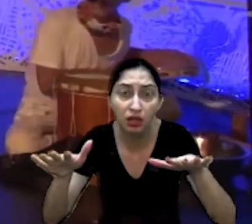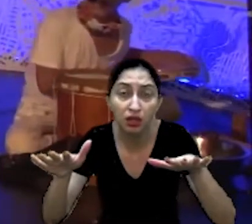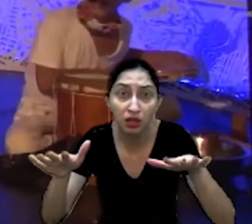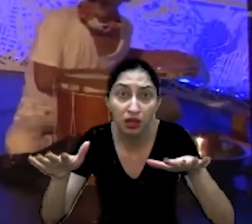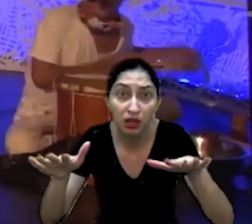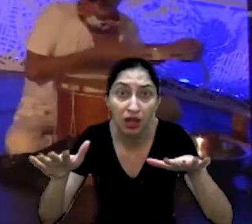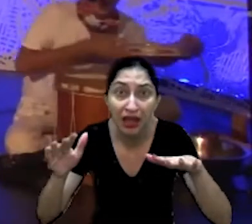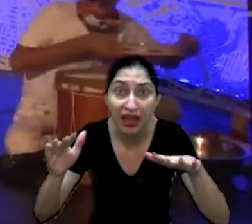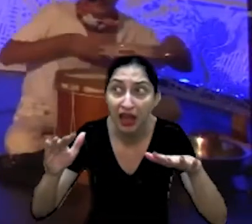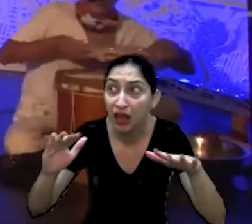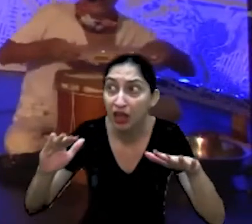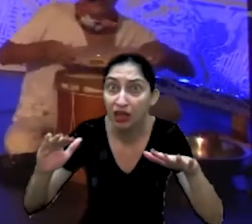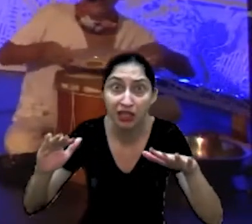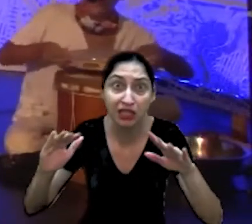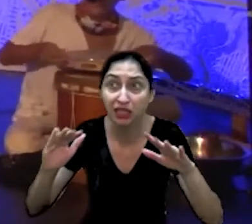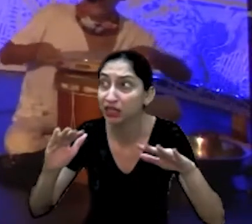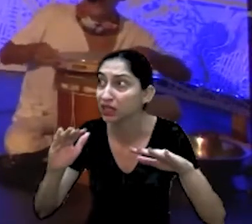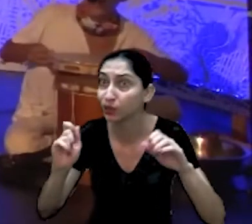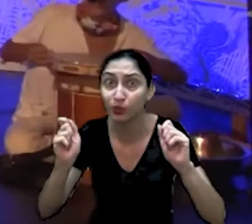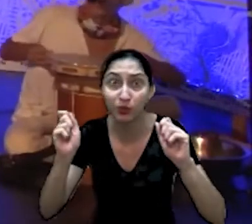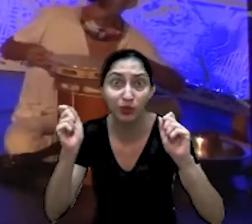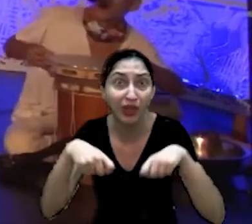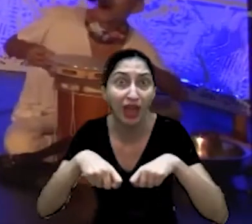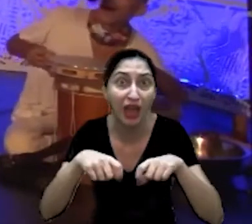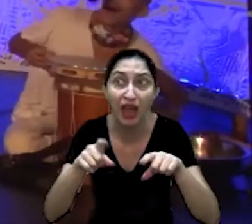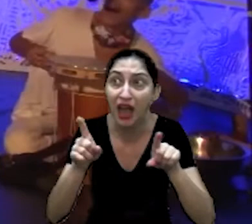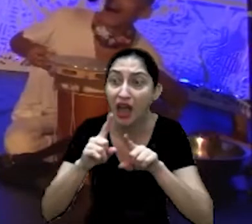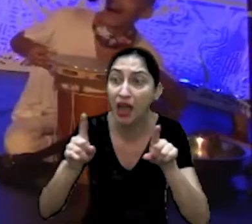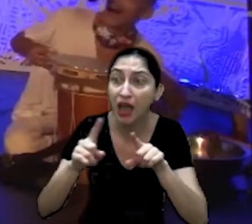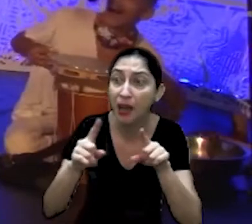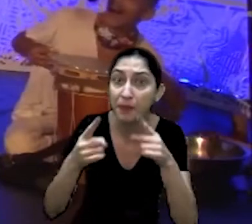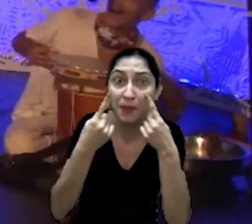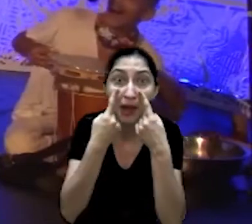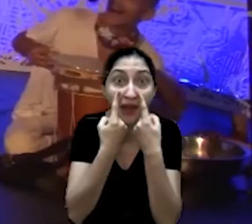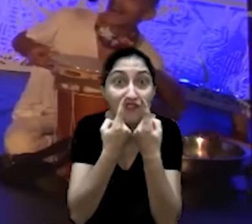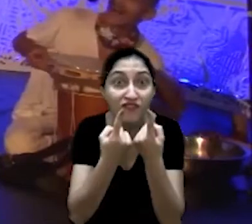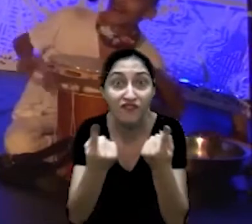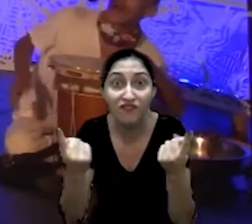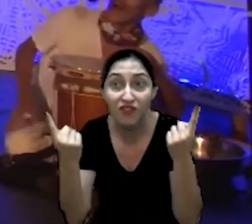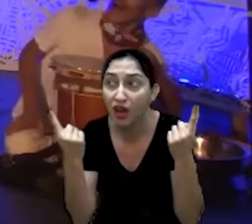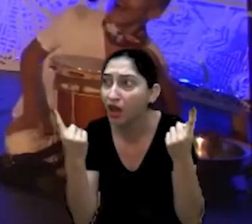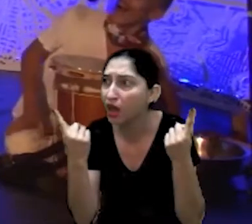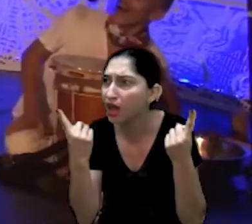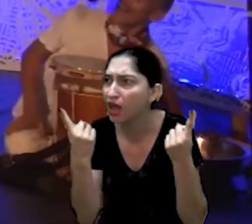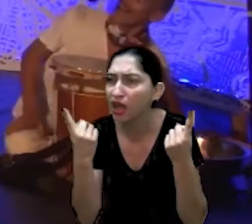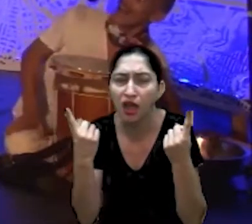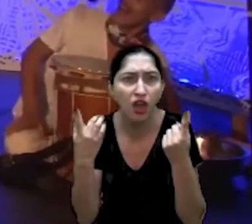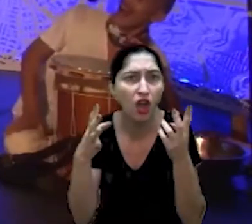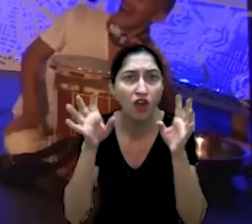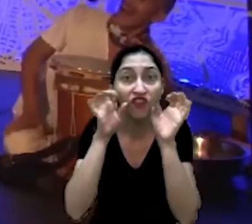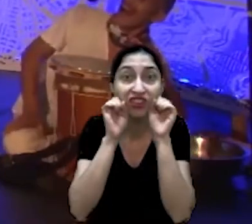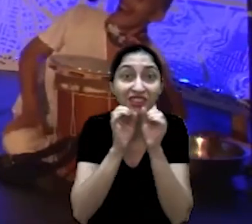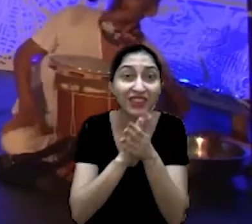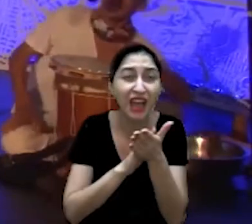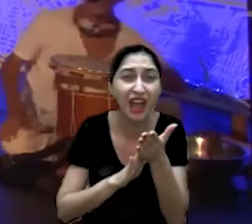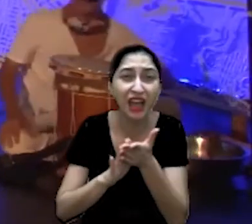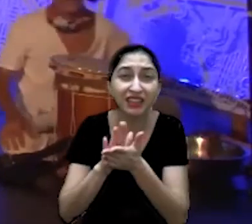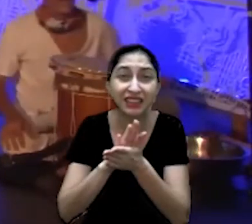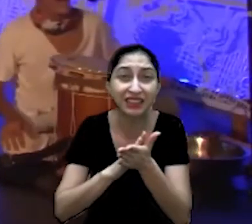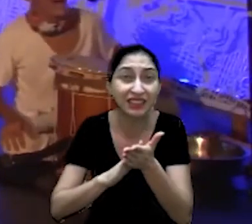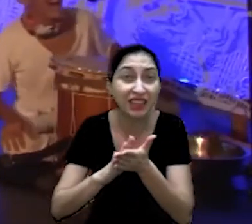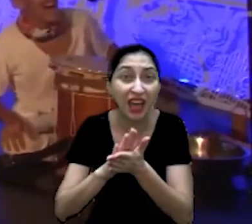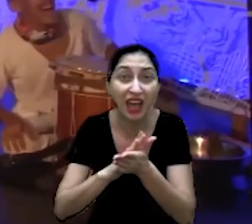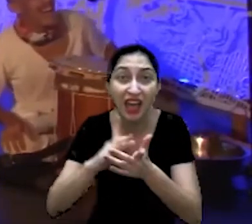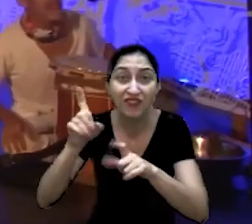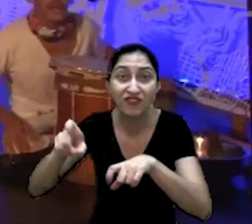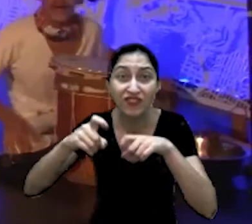descer. Até que não dava mais pra se ver e nem ouvir nada. A fazenda cai embaixo